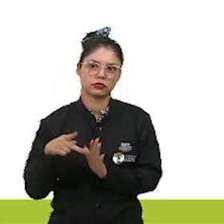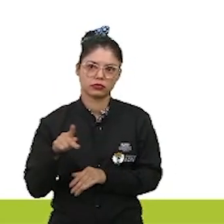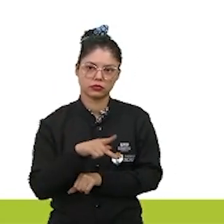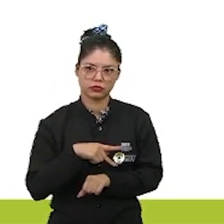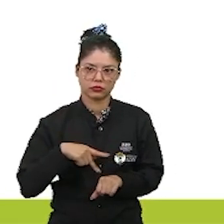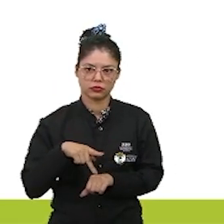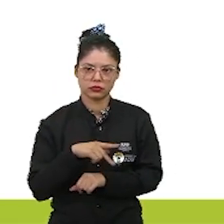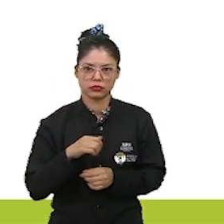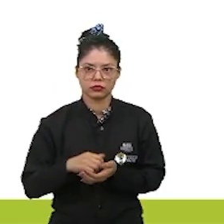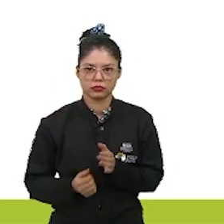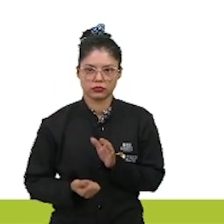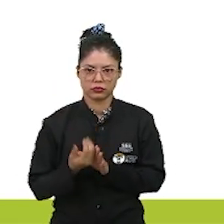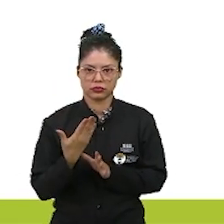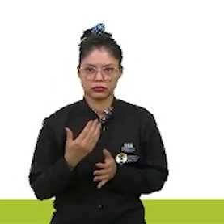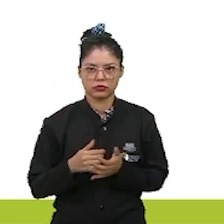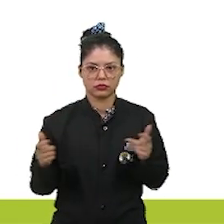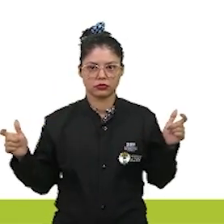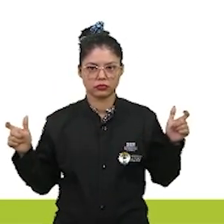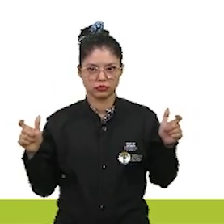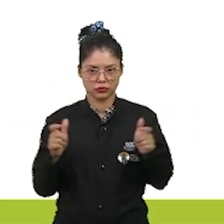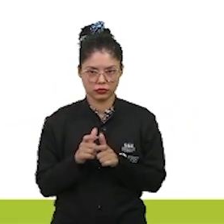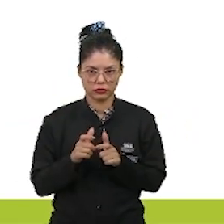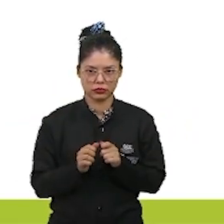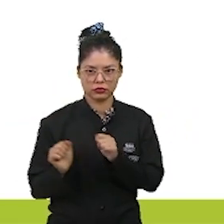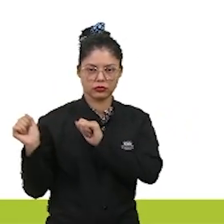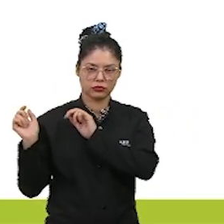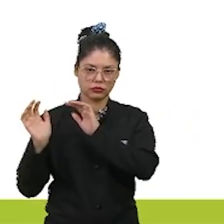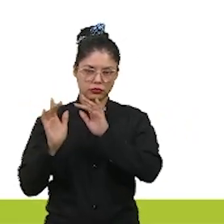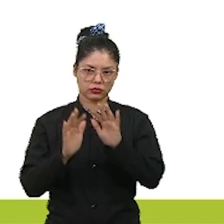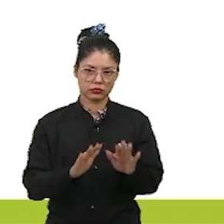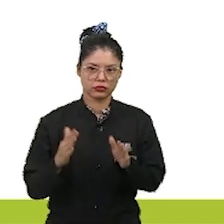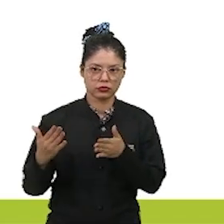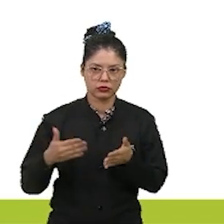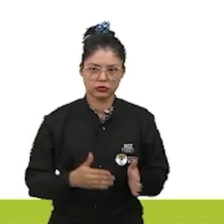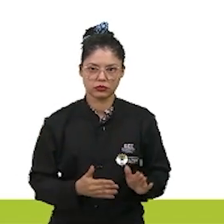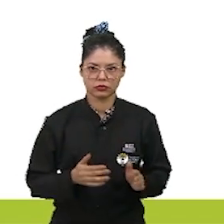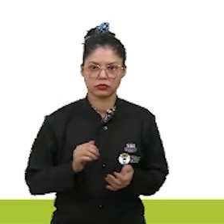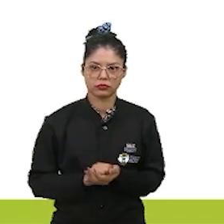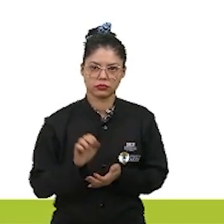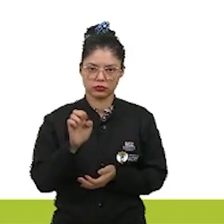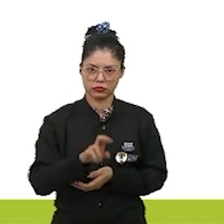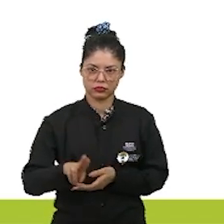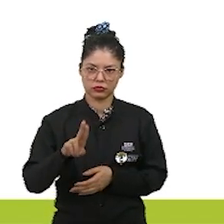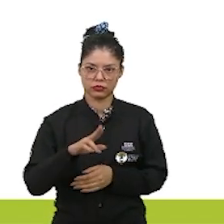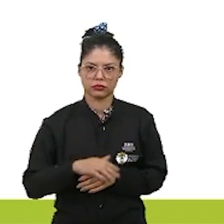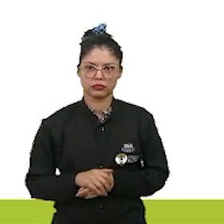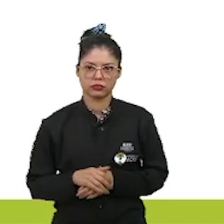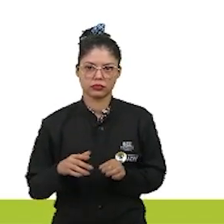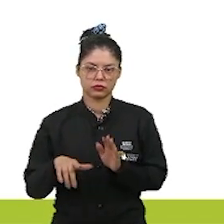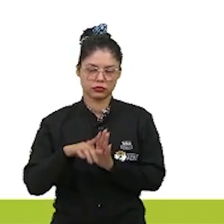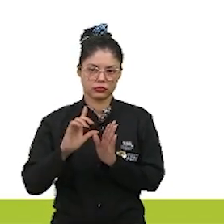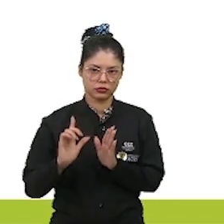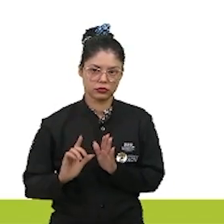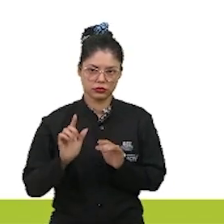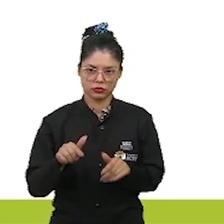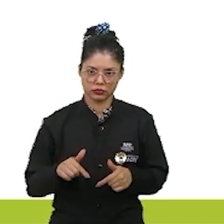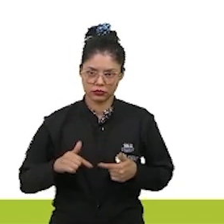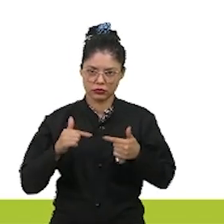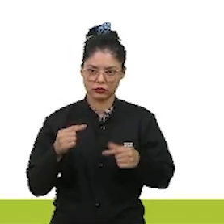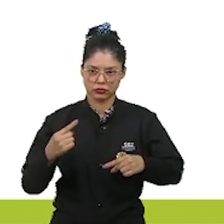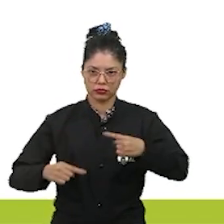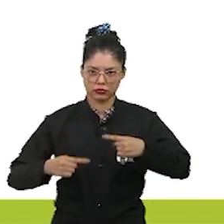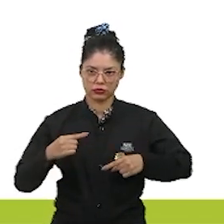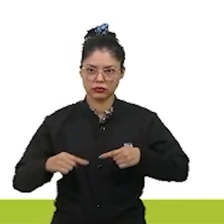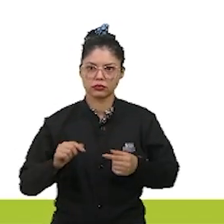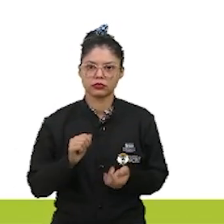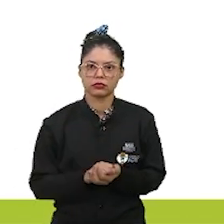seus países de origem e reduzir o fluxo de chegadas na Europa. Antes defensora de uma